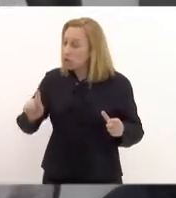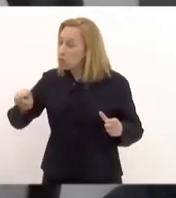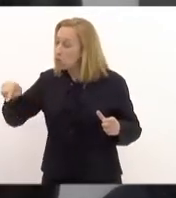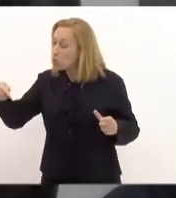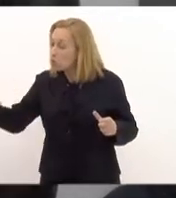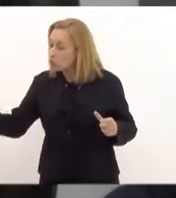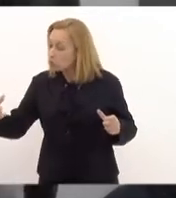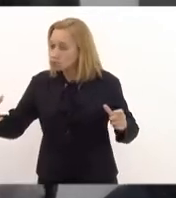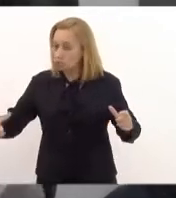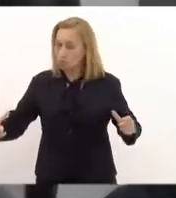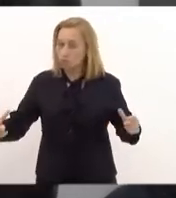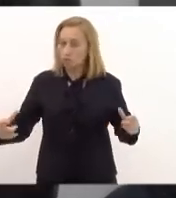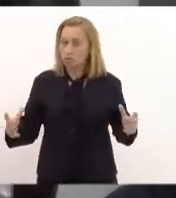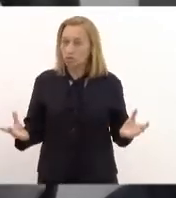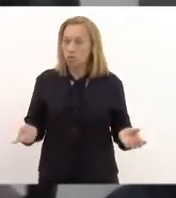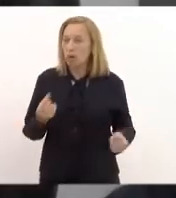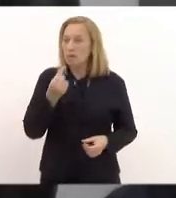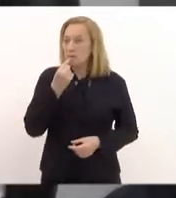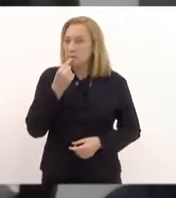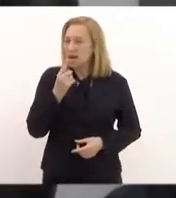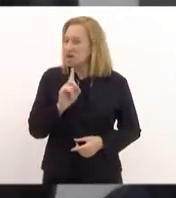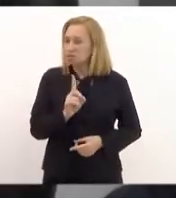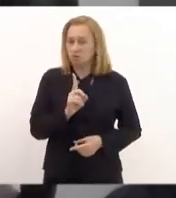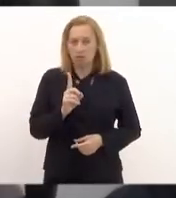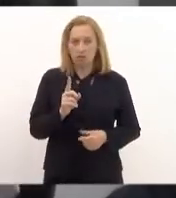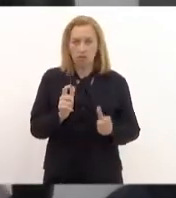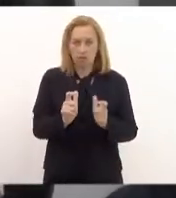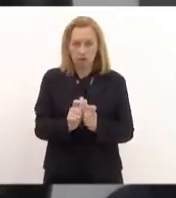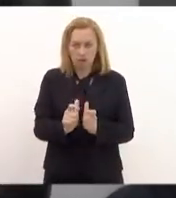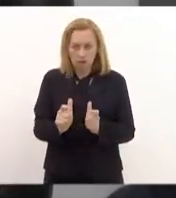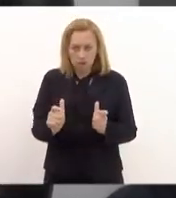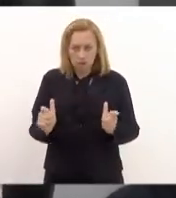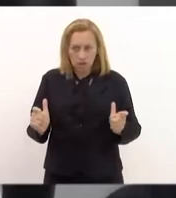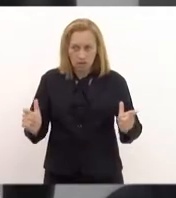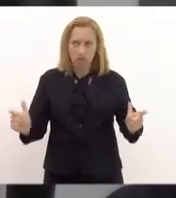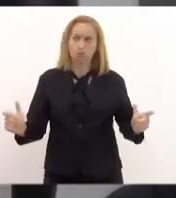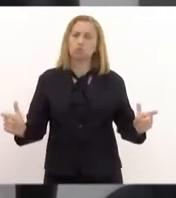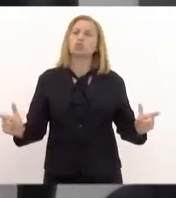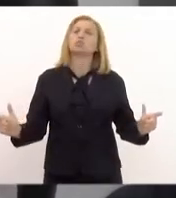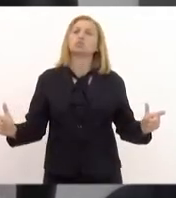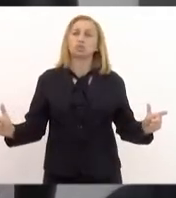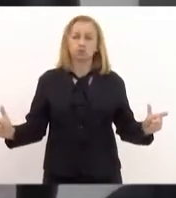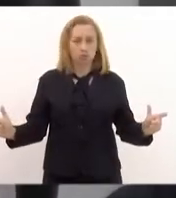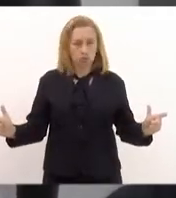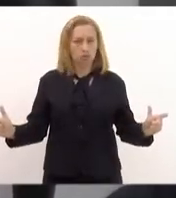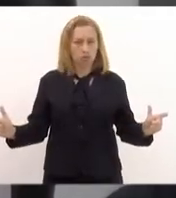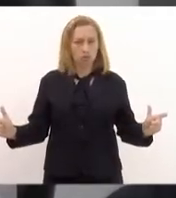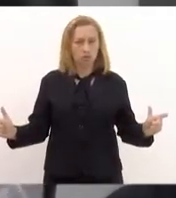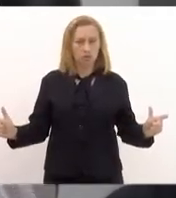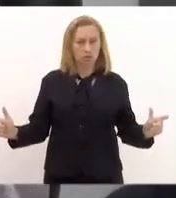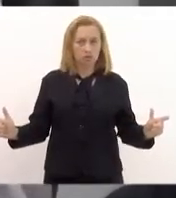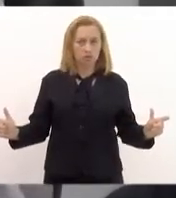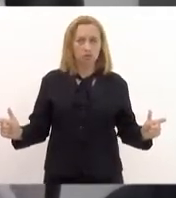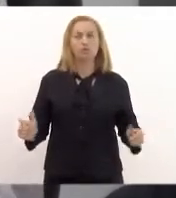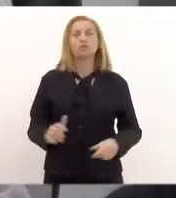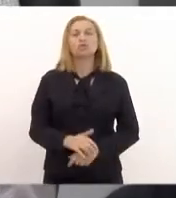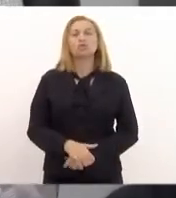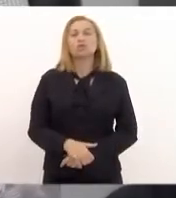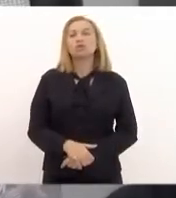longa, não é uma via de curto trajeto, é um trajeto relativamente